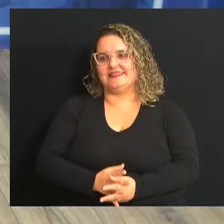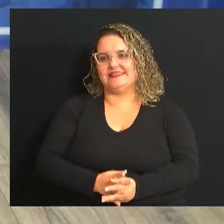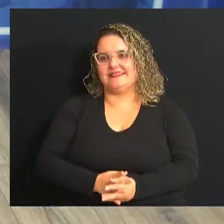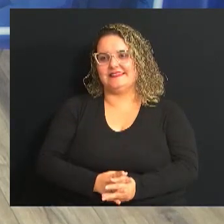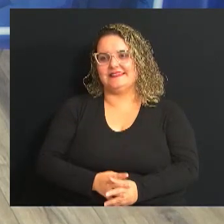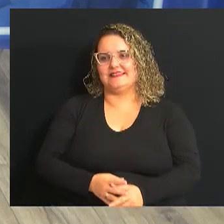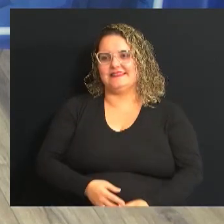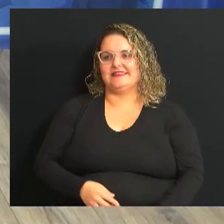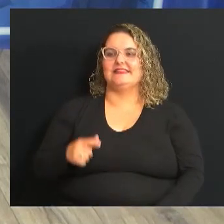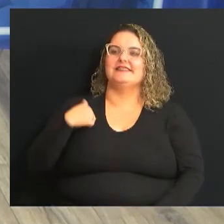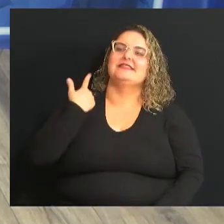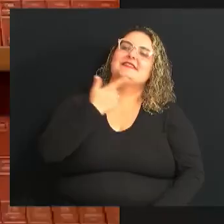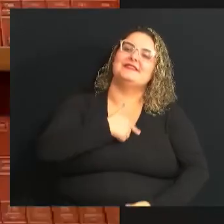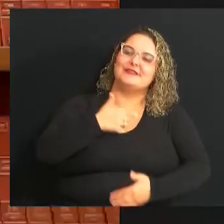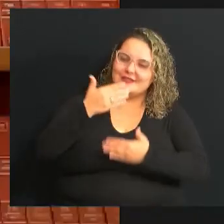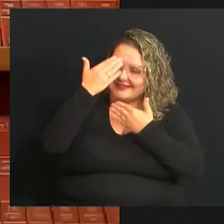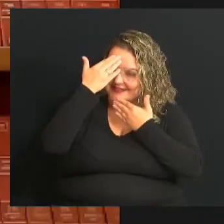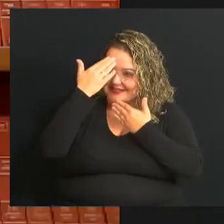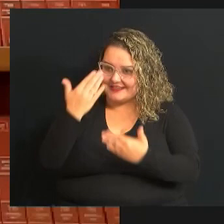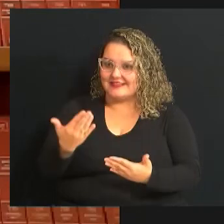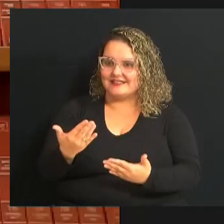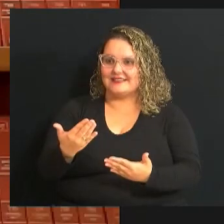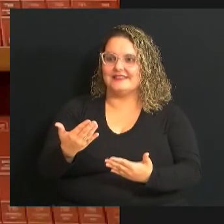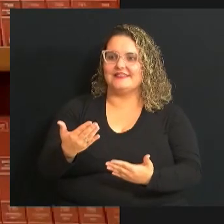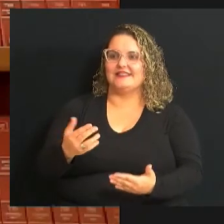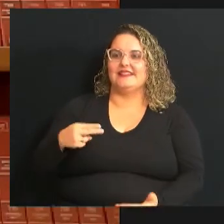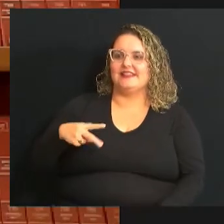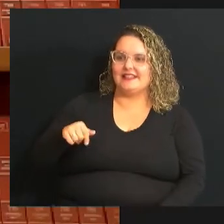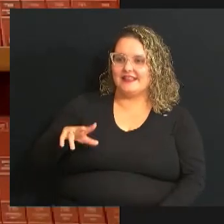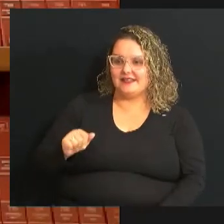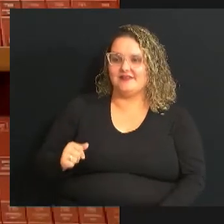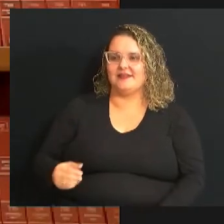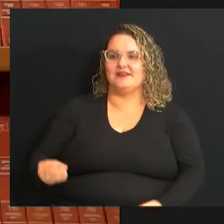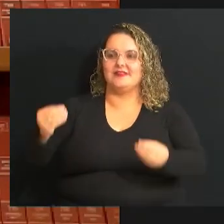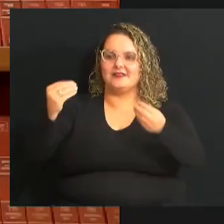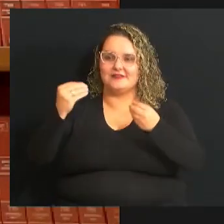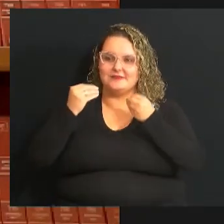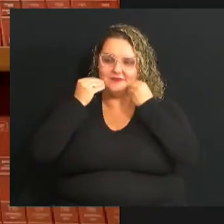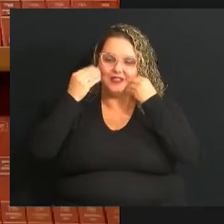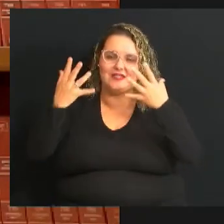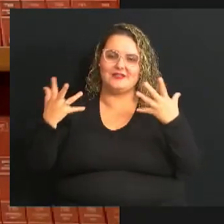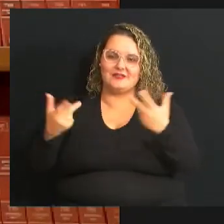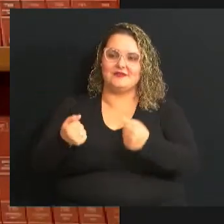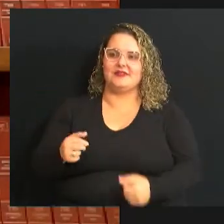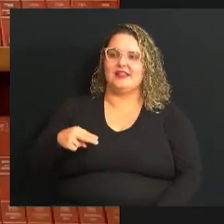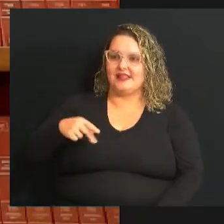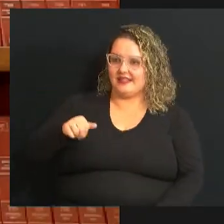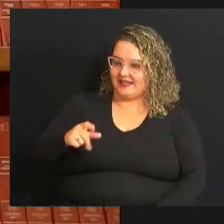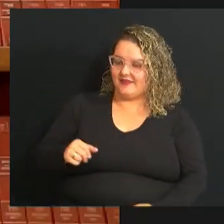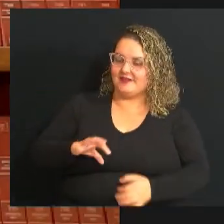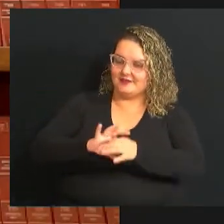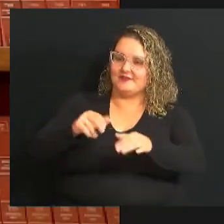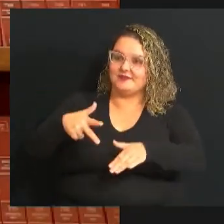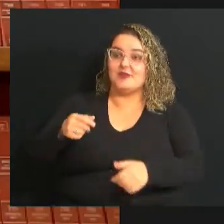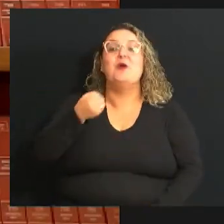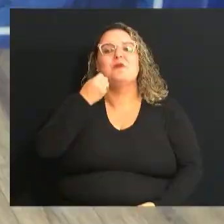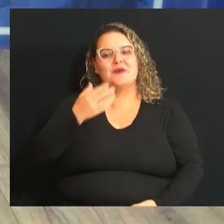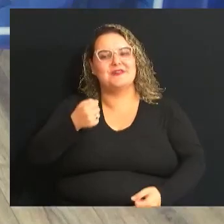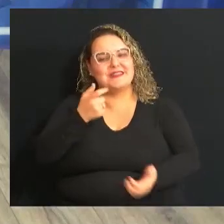cobrado, ok? Se você fizer um pagamento mediante cartão de crédito ou de débito,